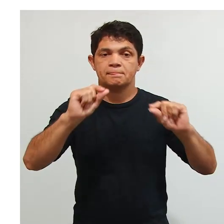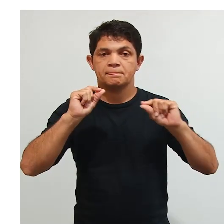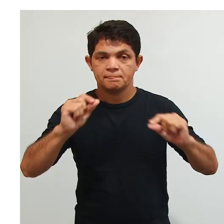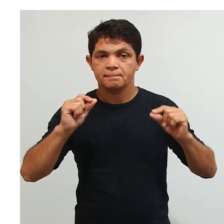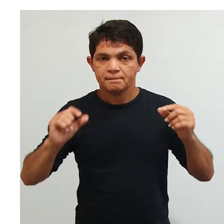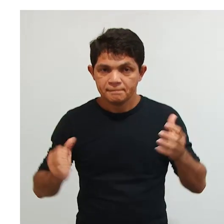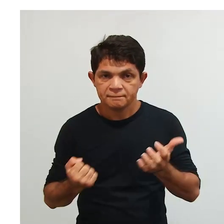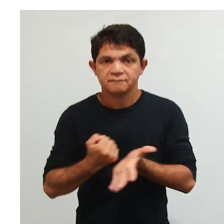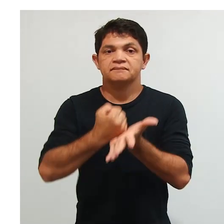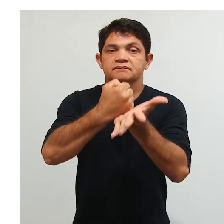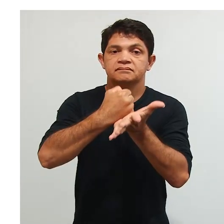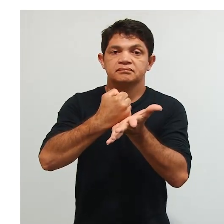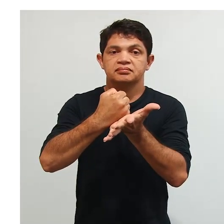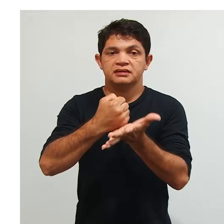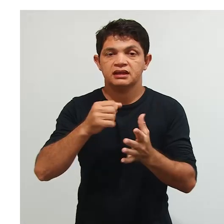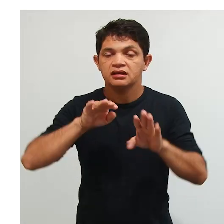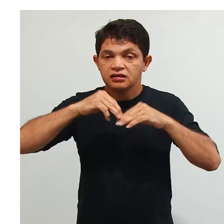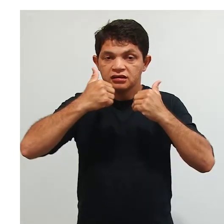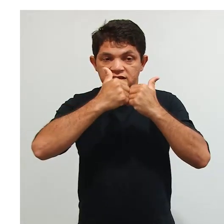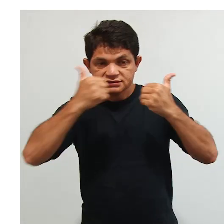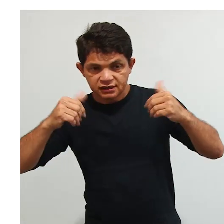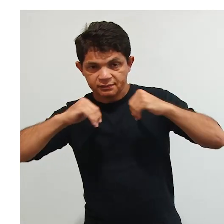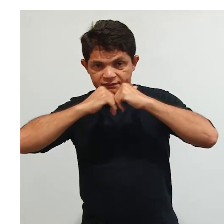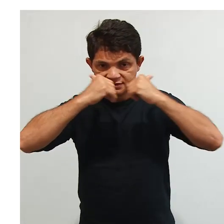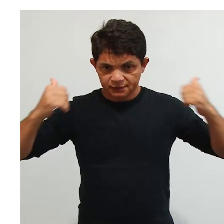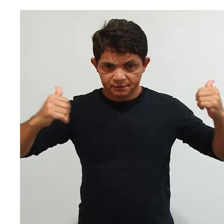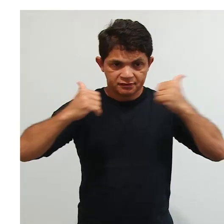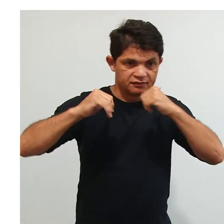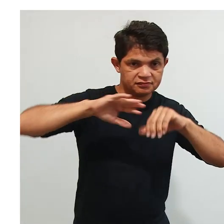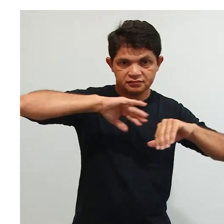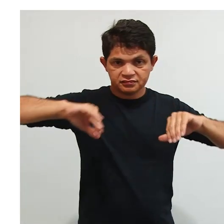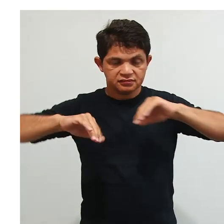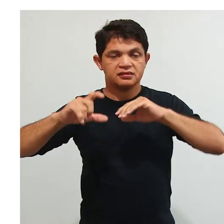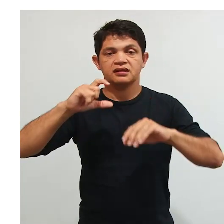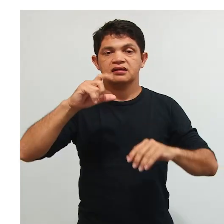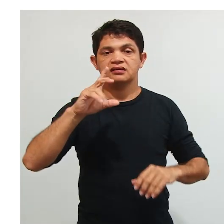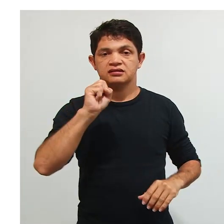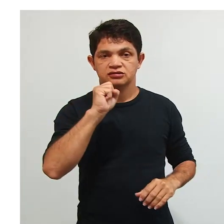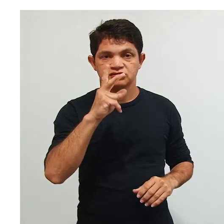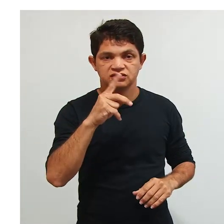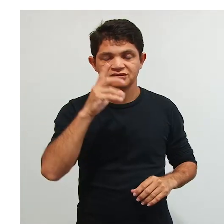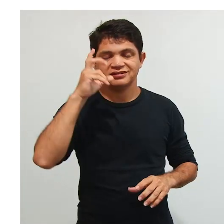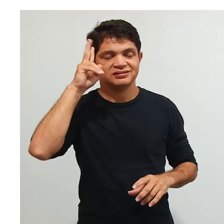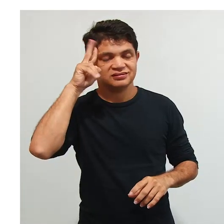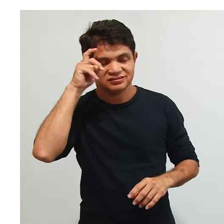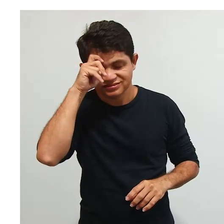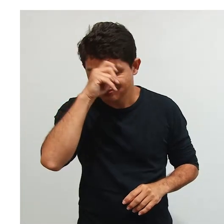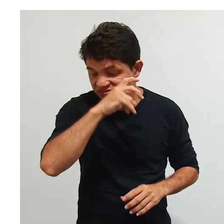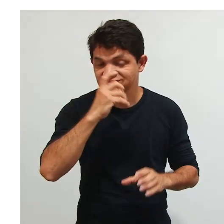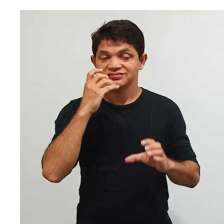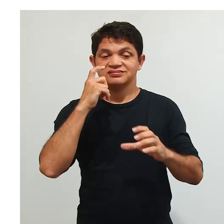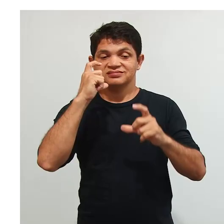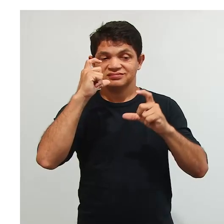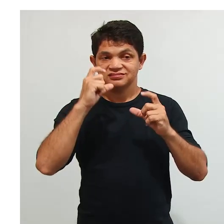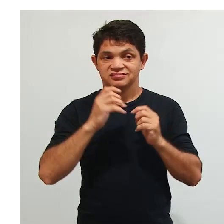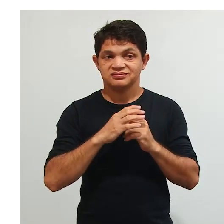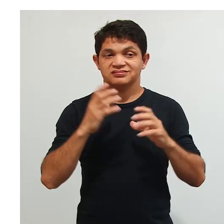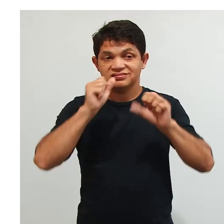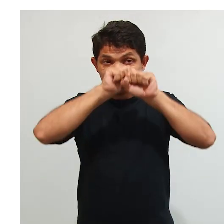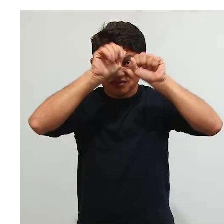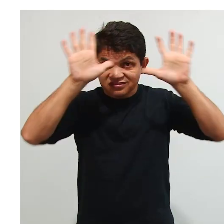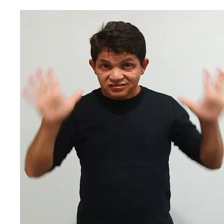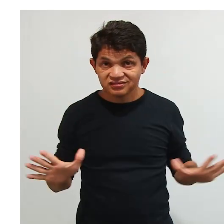convencionalmente juntas, a pessoa vai separar. Por exemplo, também, desde. Dificuldade na